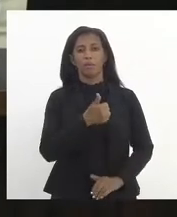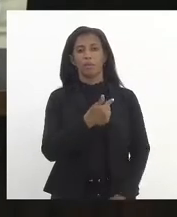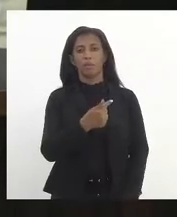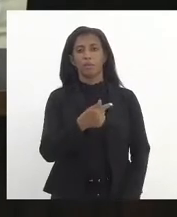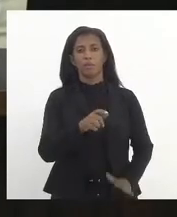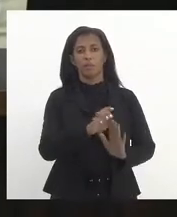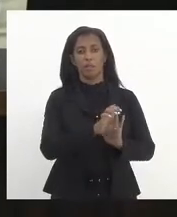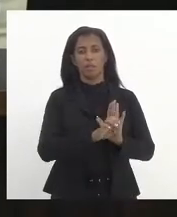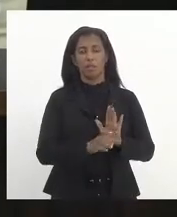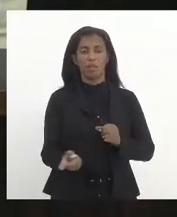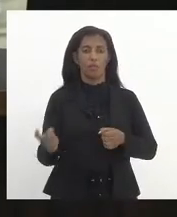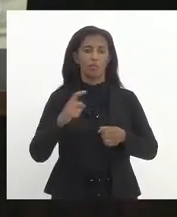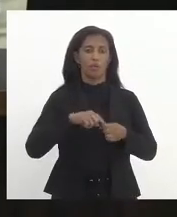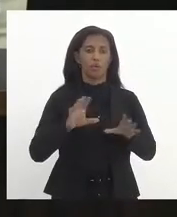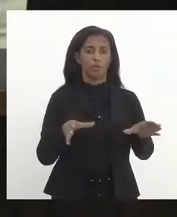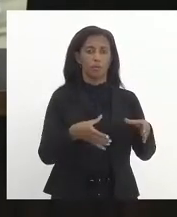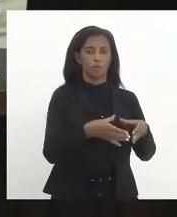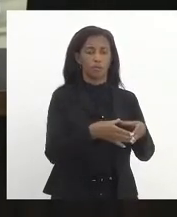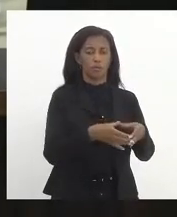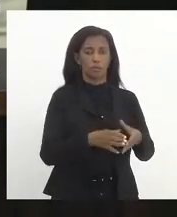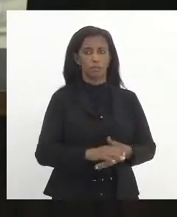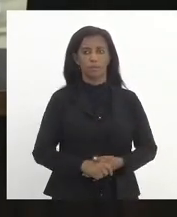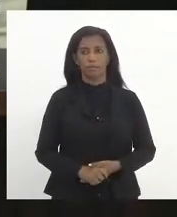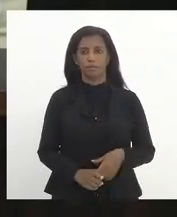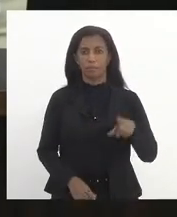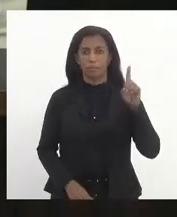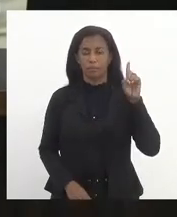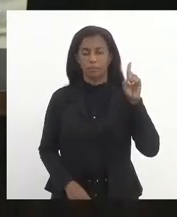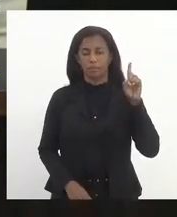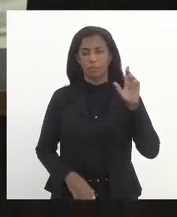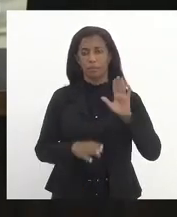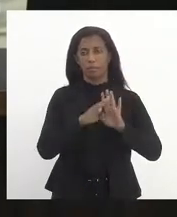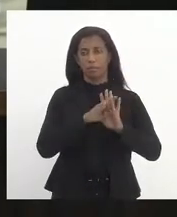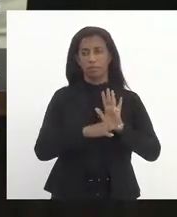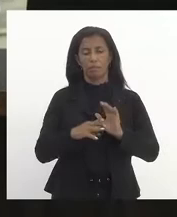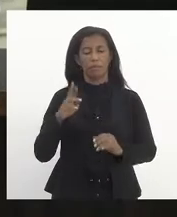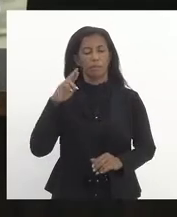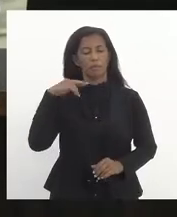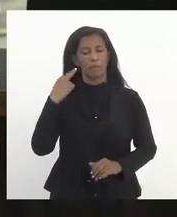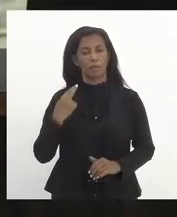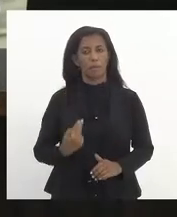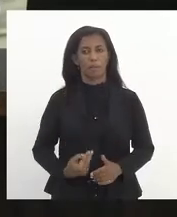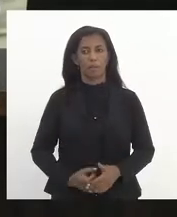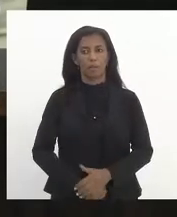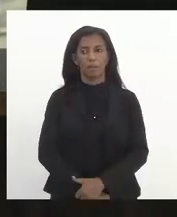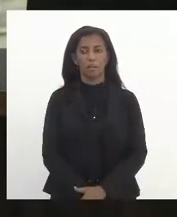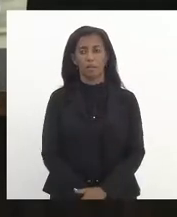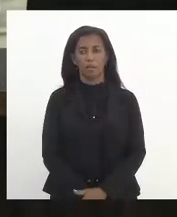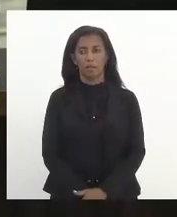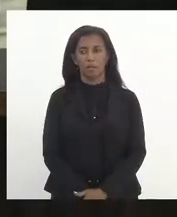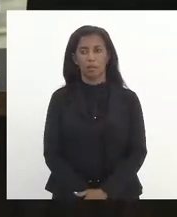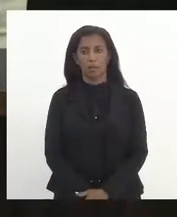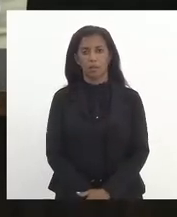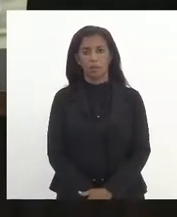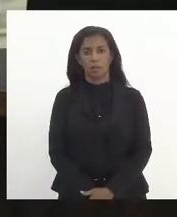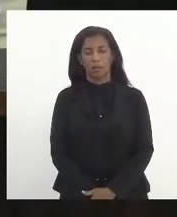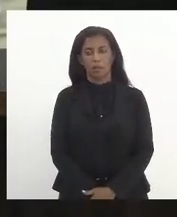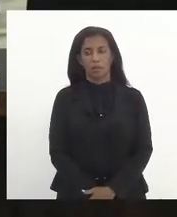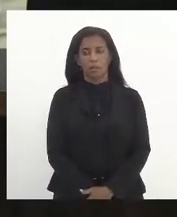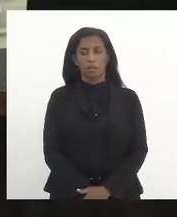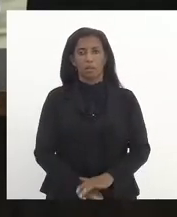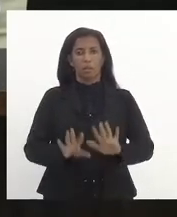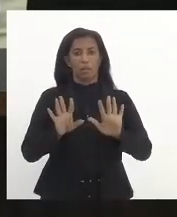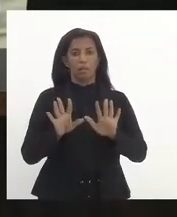17 emendas e retorna às comissões. Pela ordem, senhor presidente. Pela ordem, deputada Renata Constante. Chamando a atenção dos